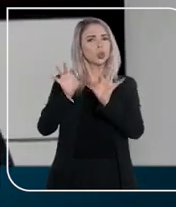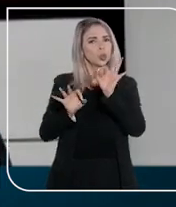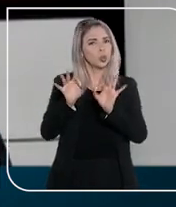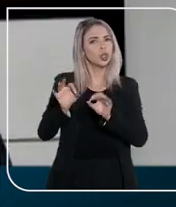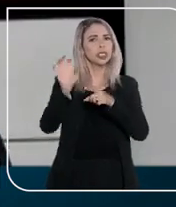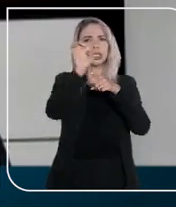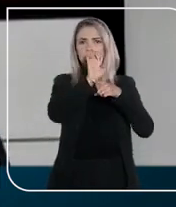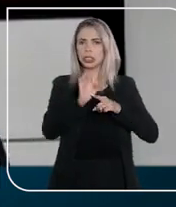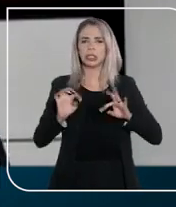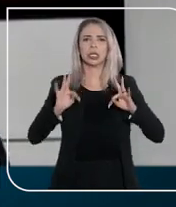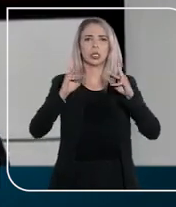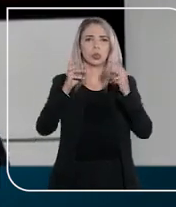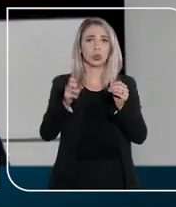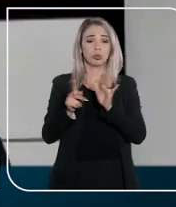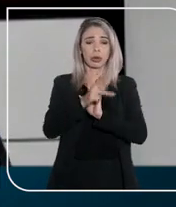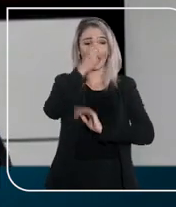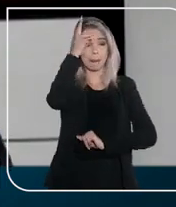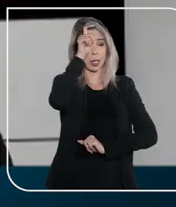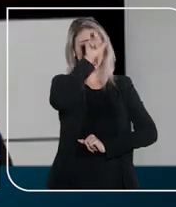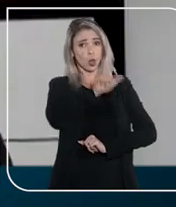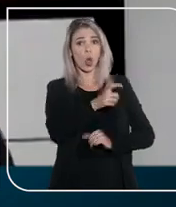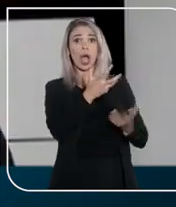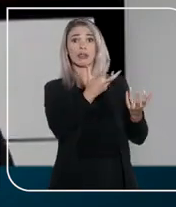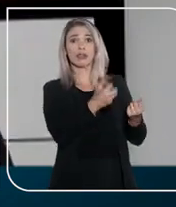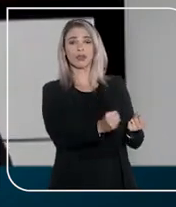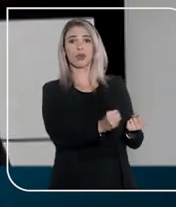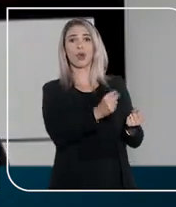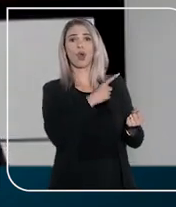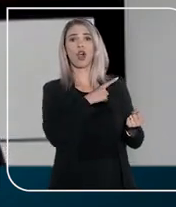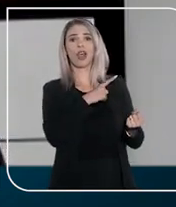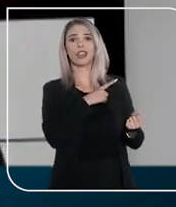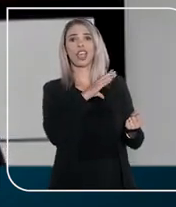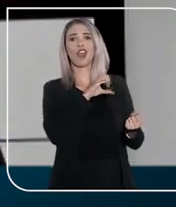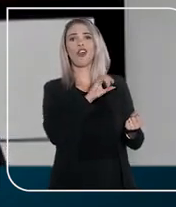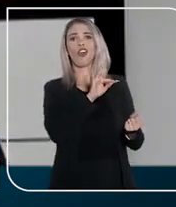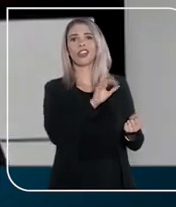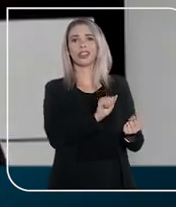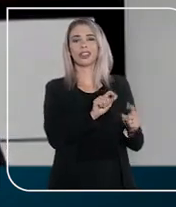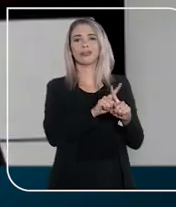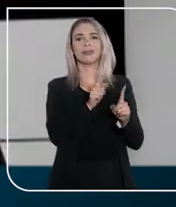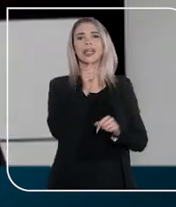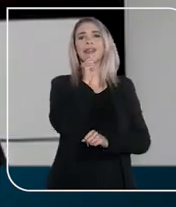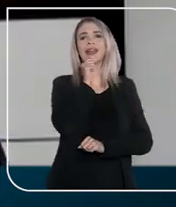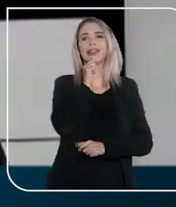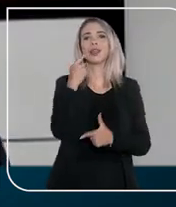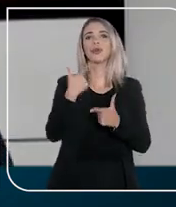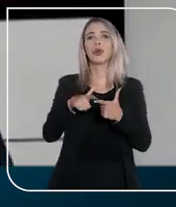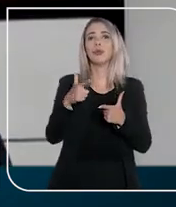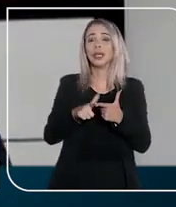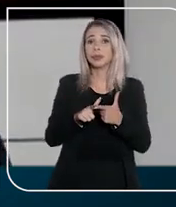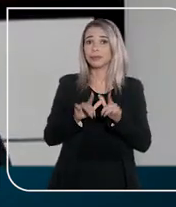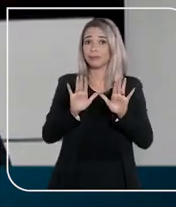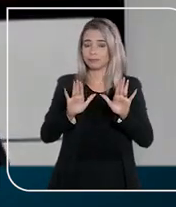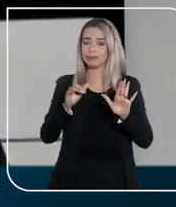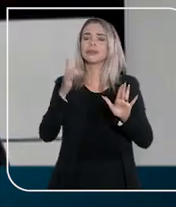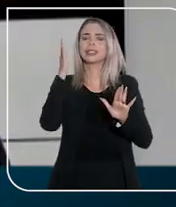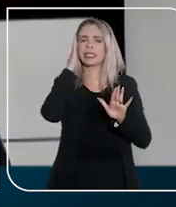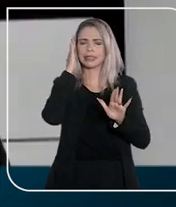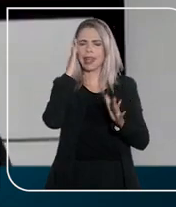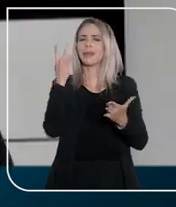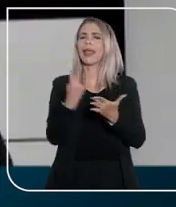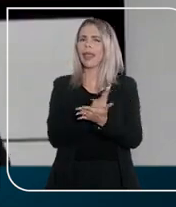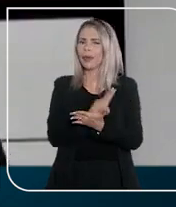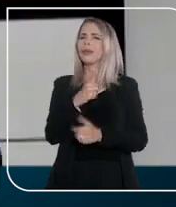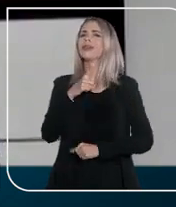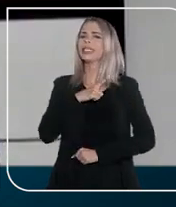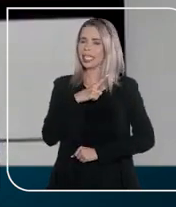que amparam esse candidato que teve um reconhecimento pretérito, mas ainda é um problema. Porque, de fato, existe fraude?